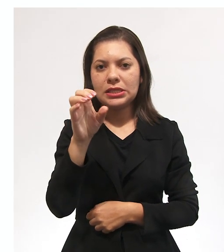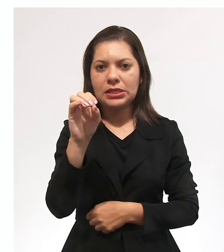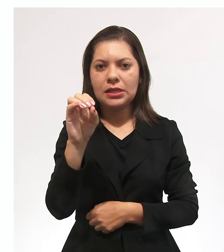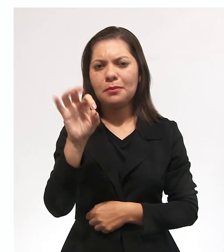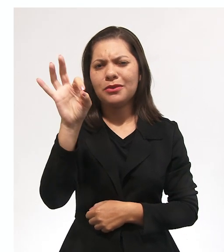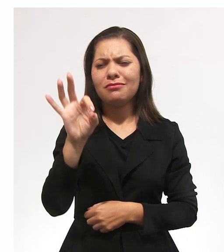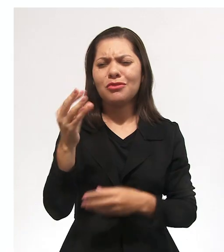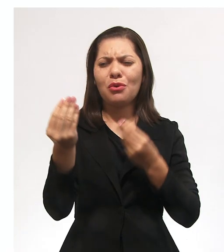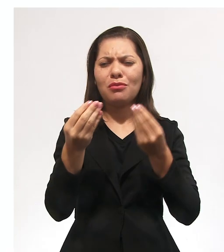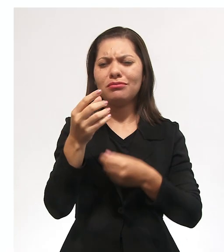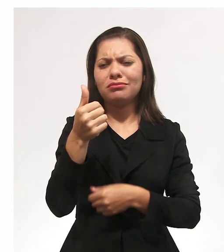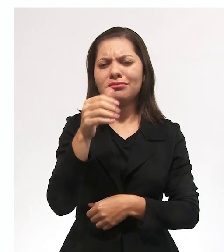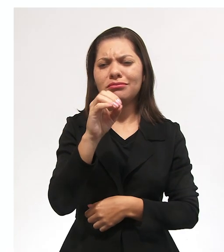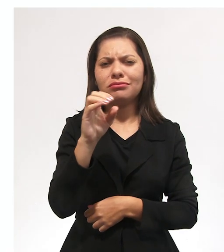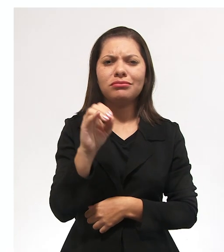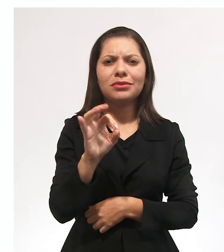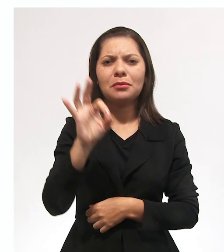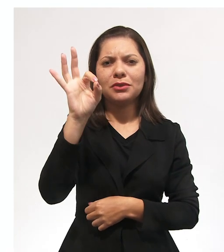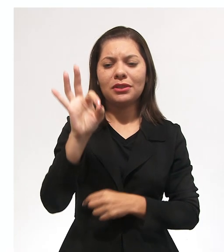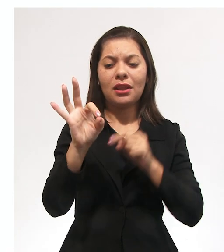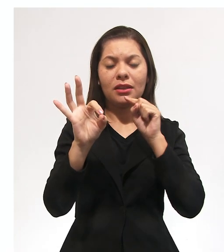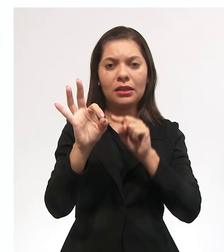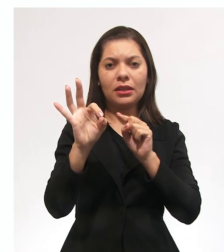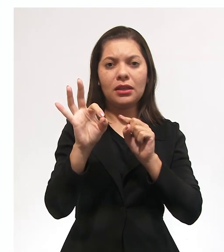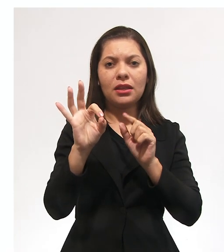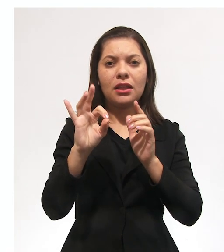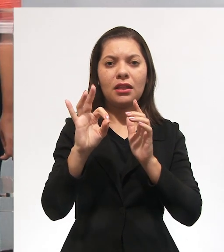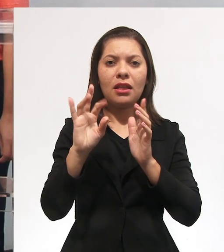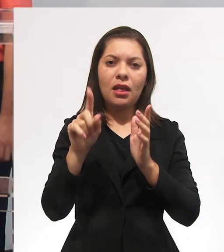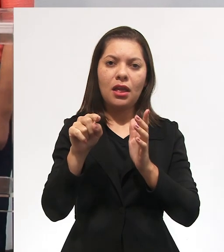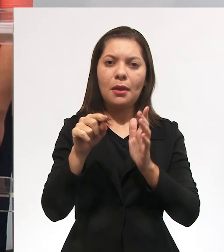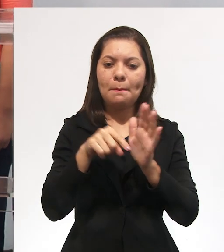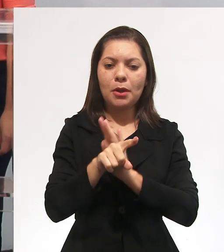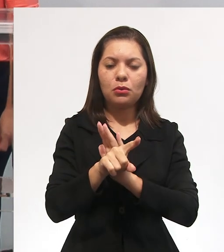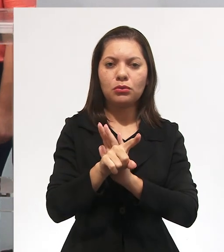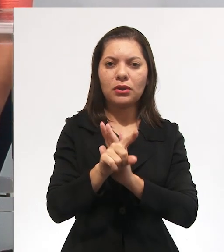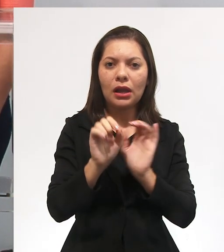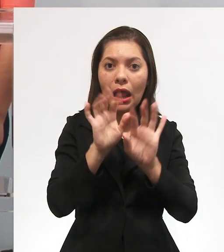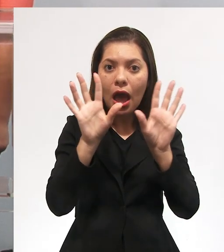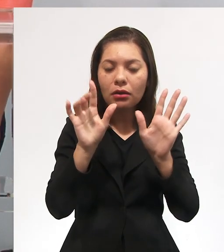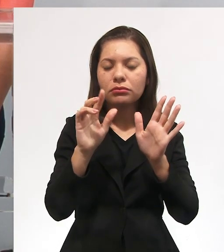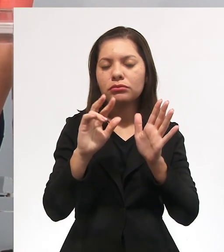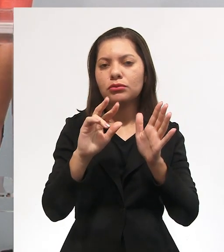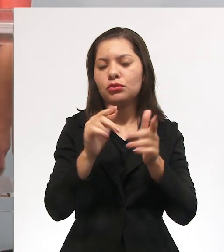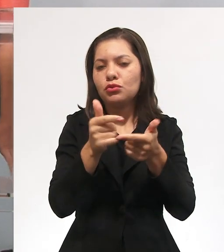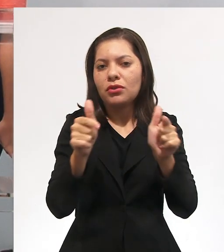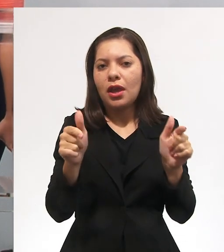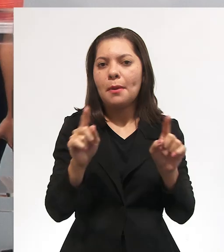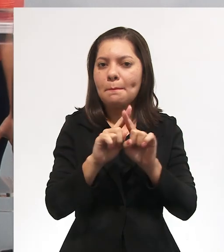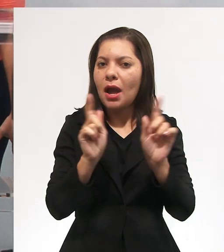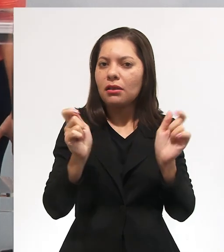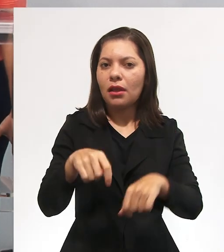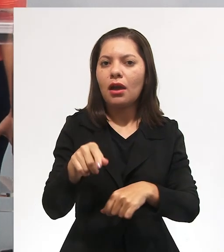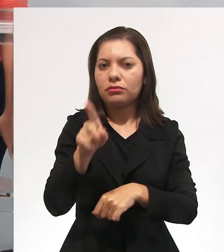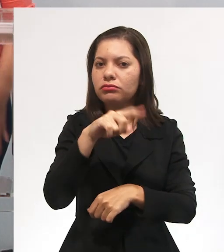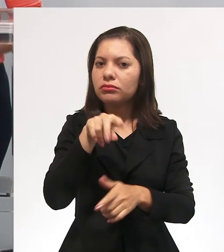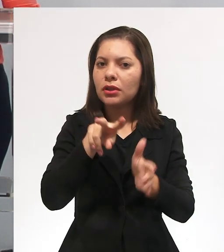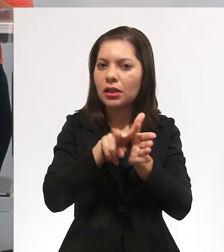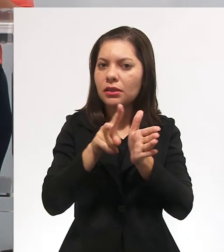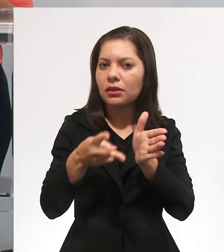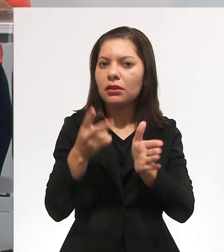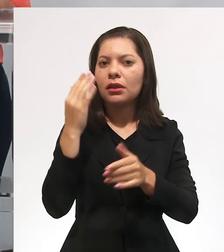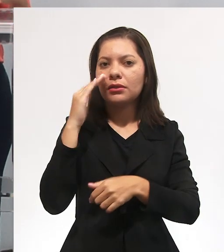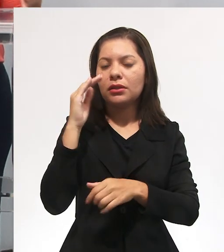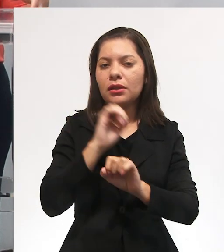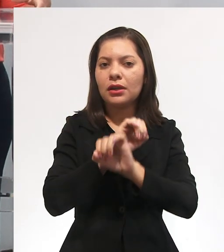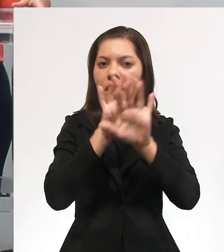100%. Mas como assim 100%? Esse 100% ele não está na questão, mas a gente pode ter a interpretação, né? Se eu